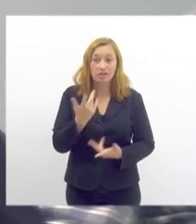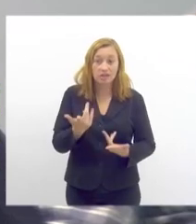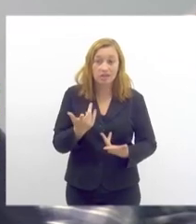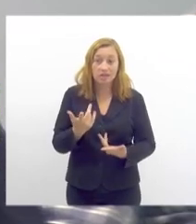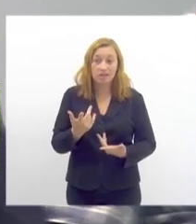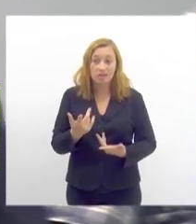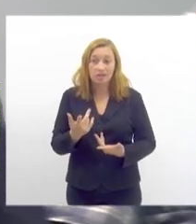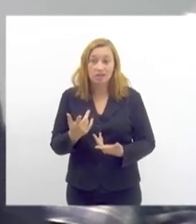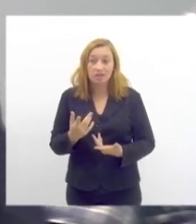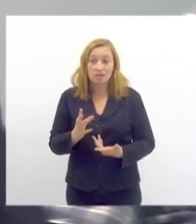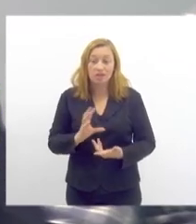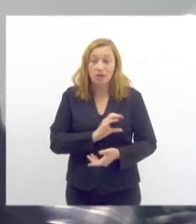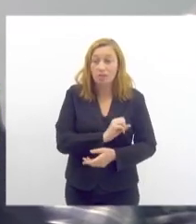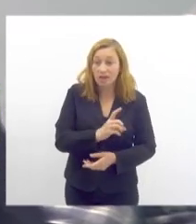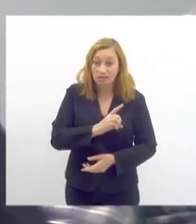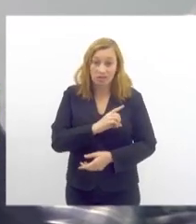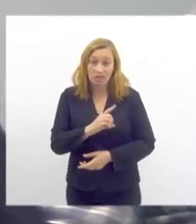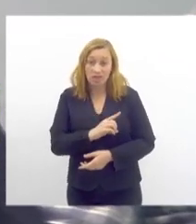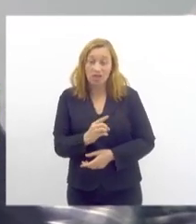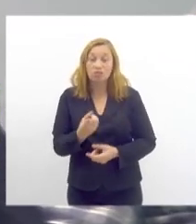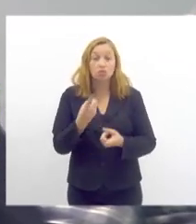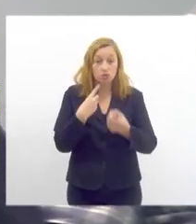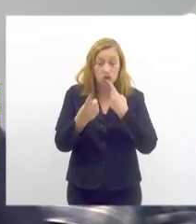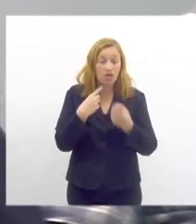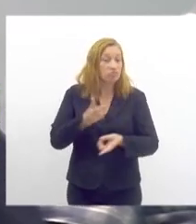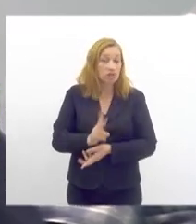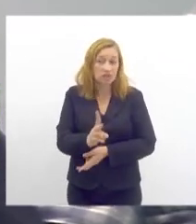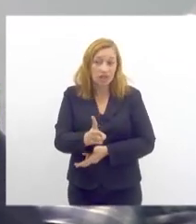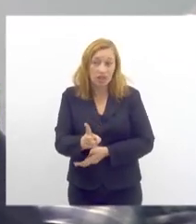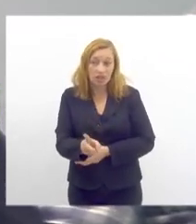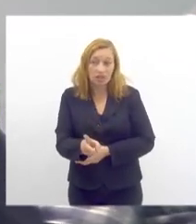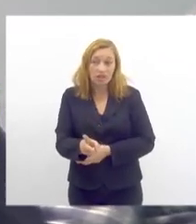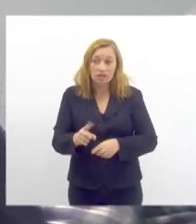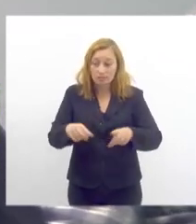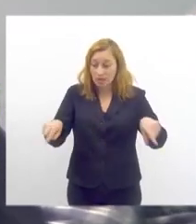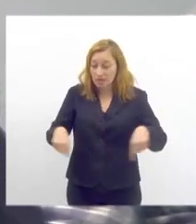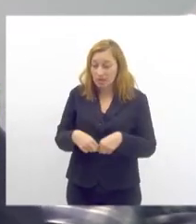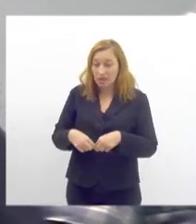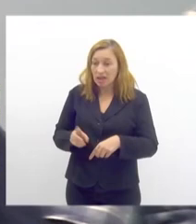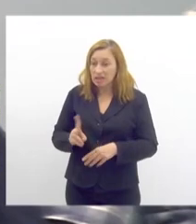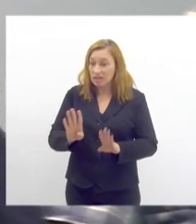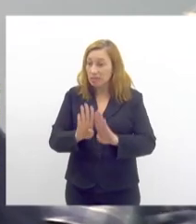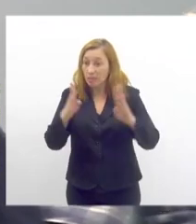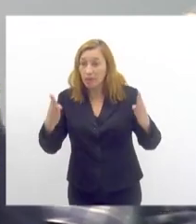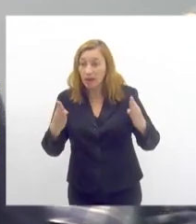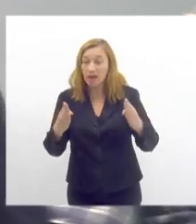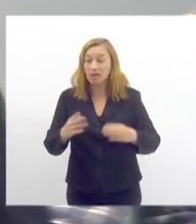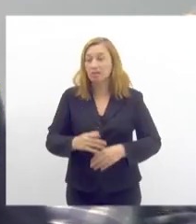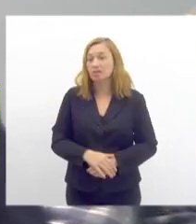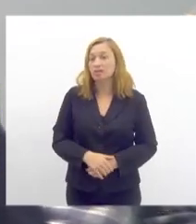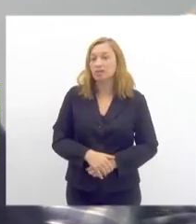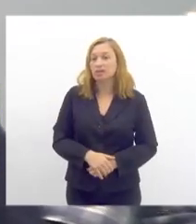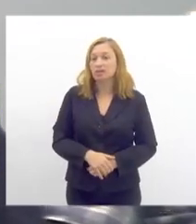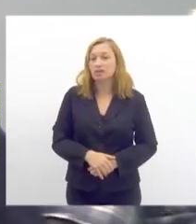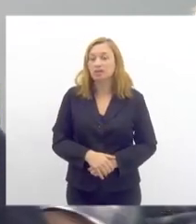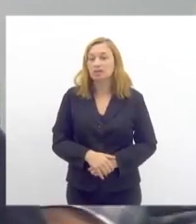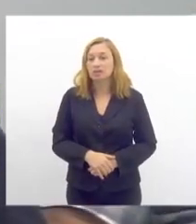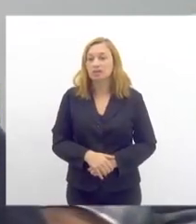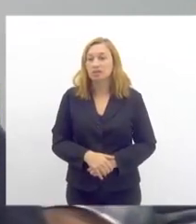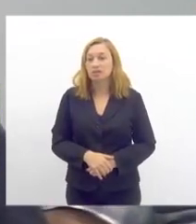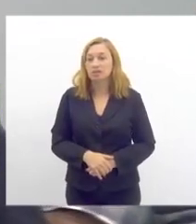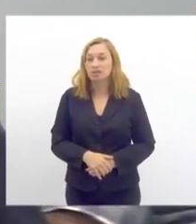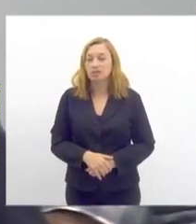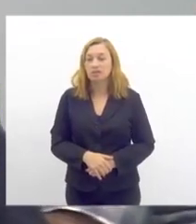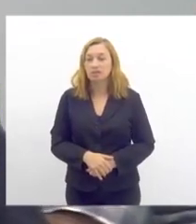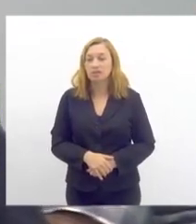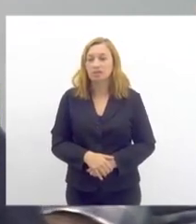Detran. Eu sou aberto ao diálogo sempre, minha sala fica sempre aberta. Não andei com corda de caranguejo. A minha